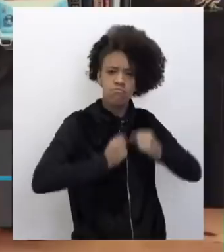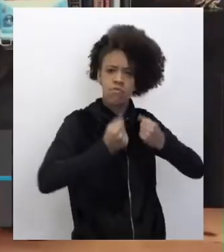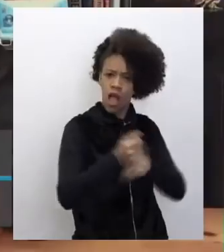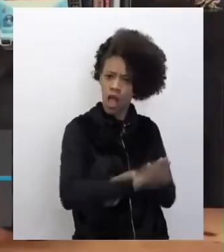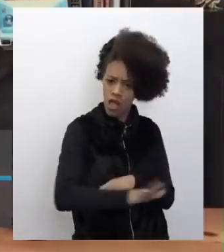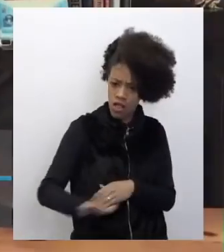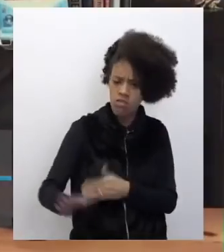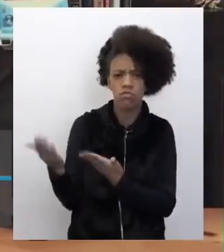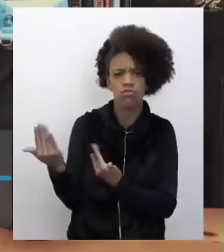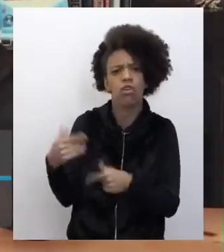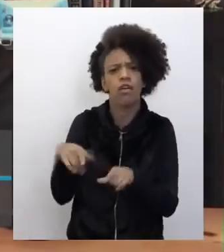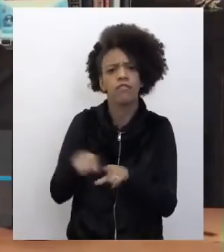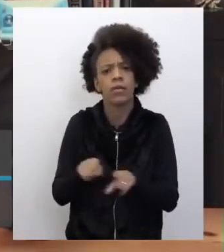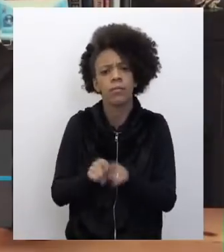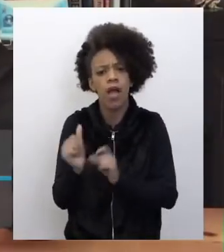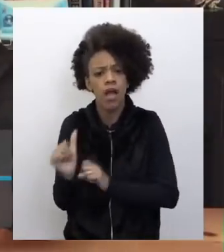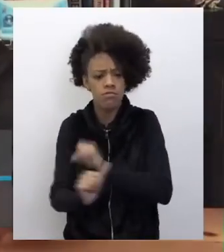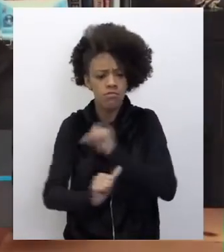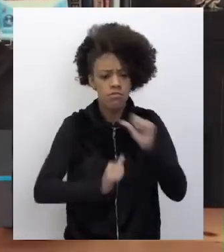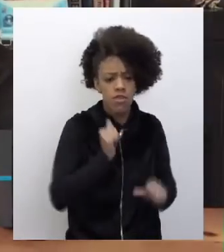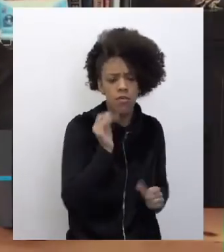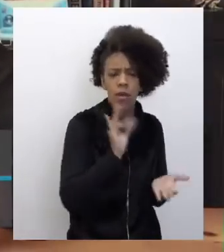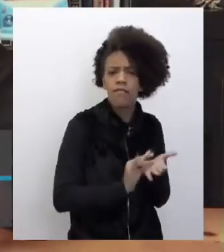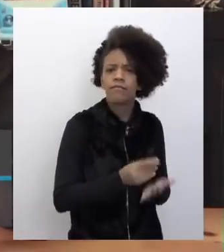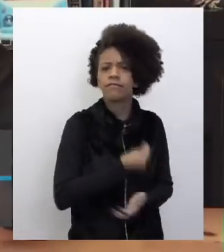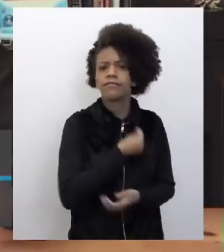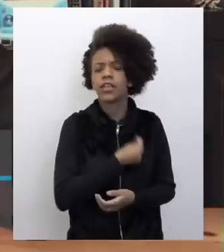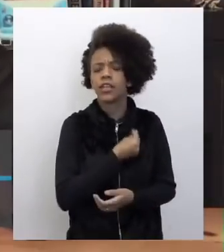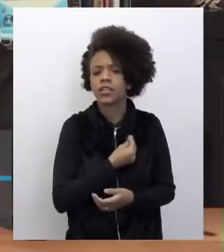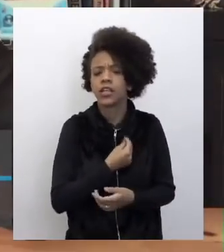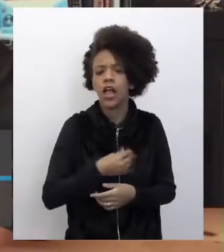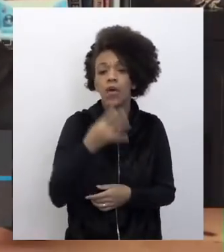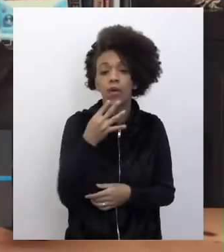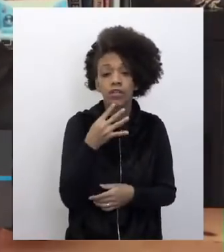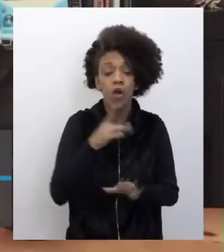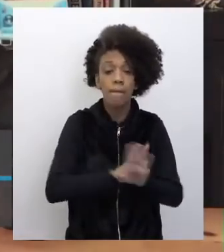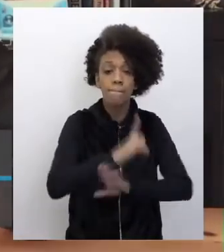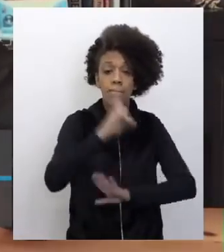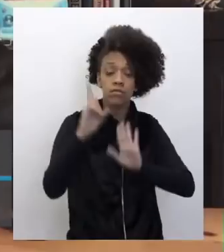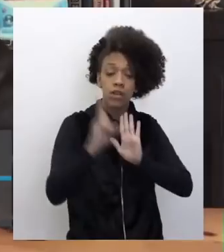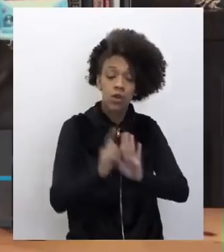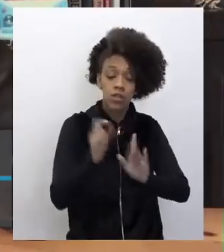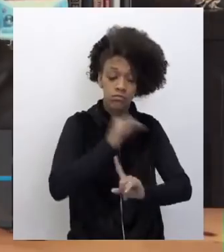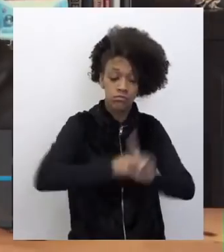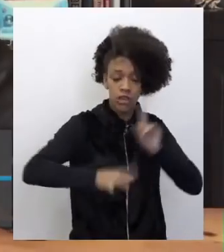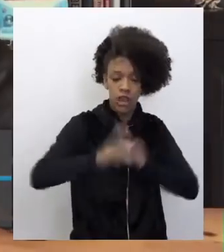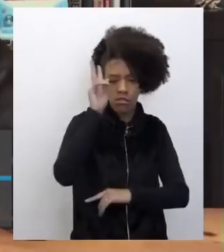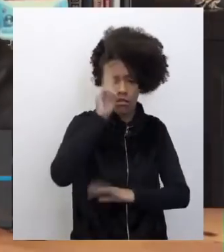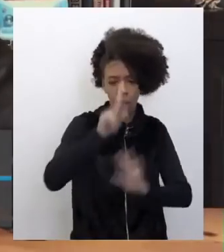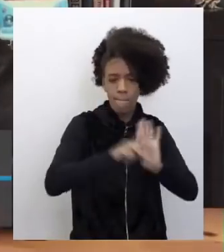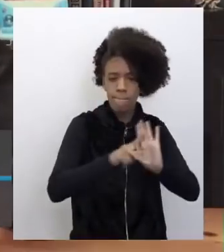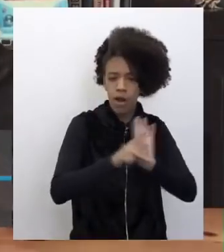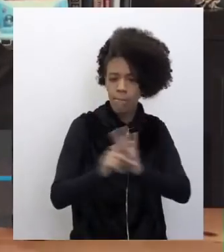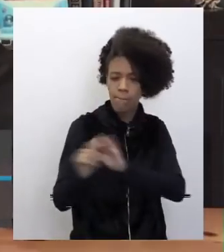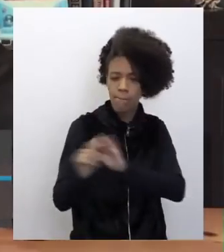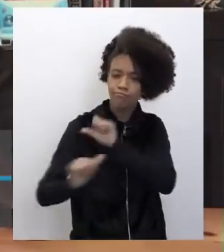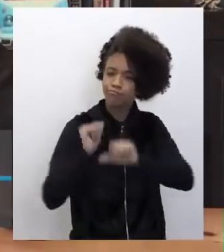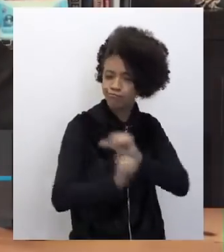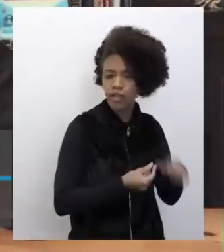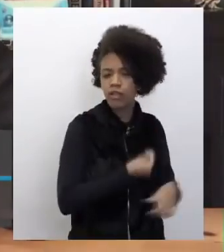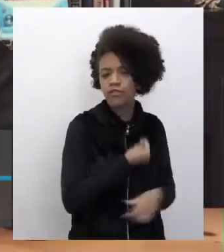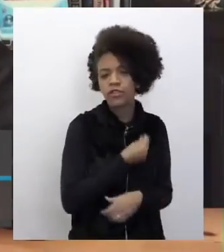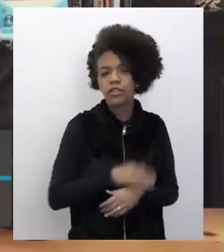e jovens a transformarem suas realidades, reconhecendo-os como protagonistas das suas próprias histórias de mudança. E